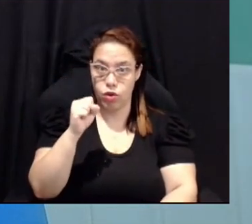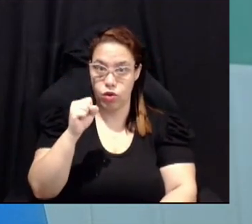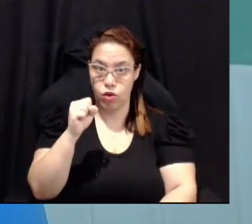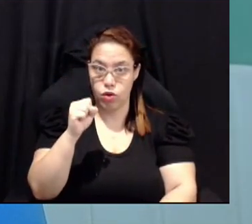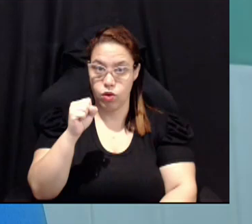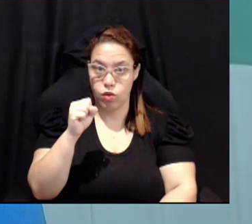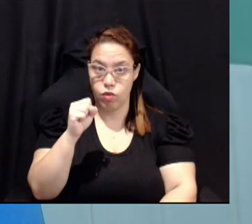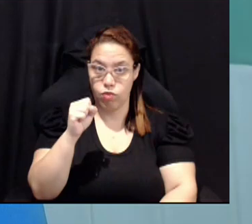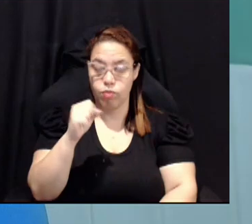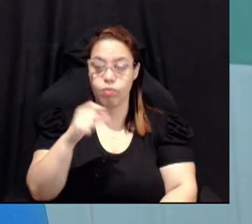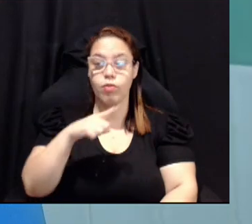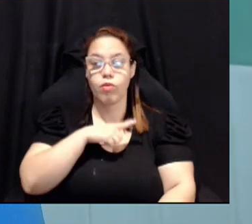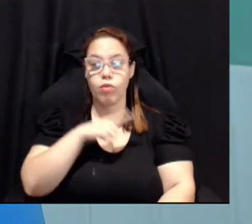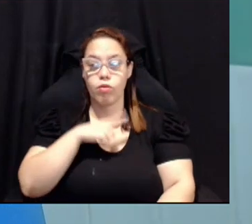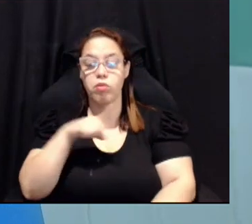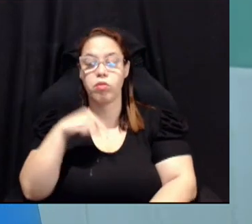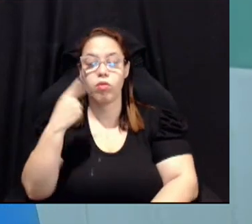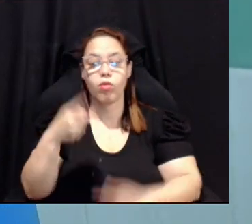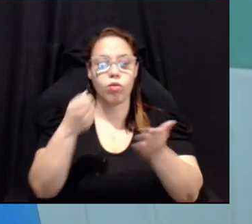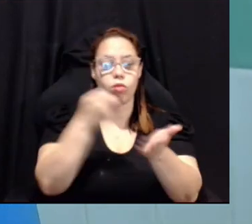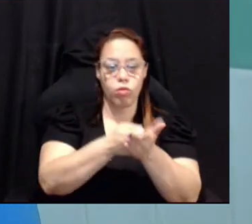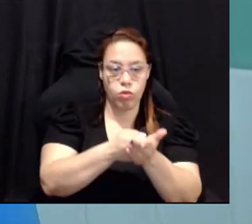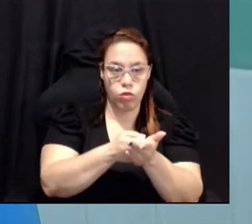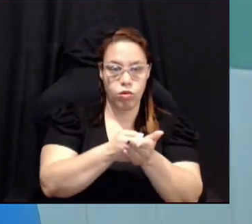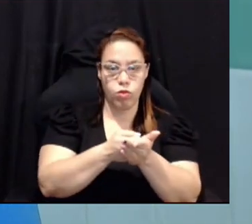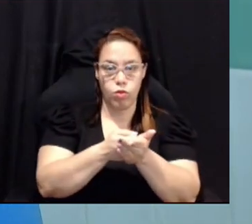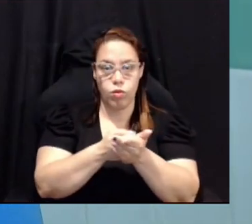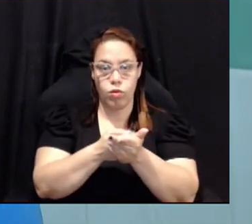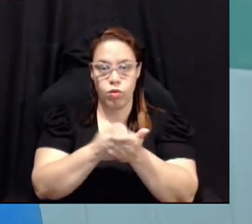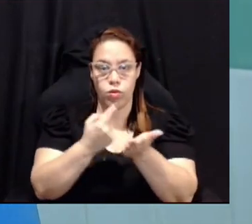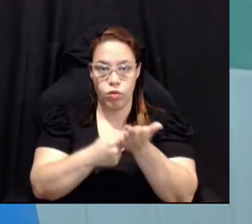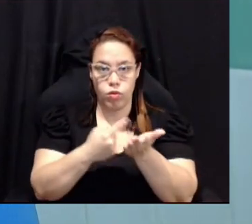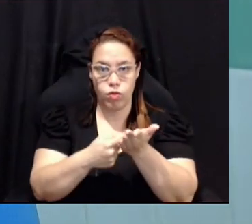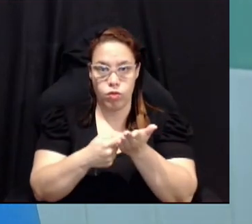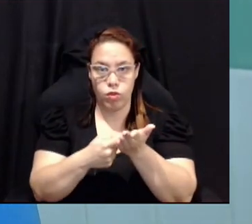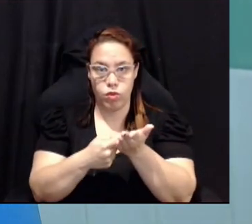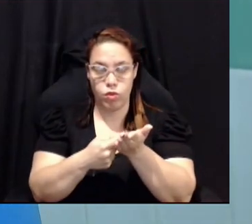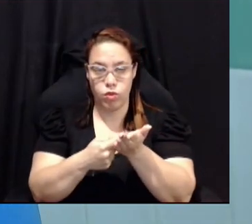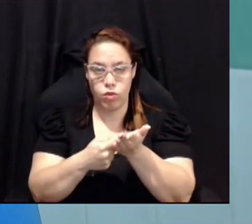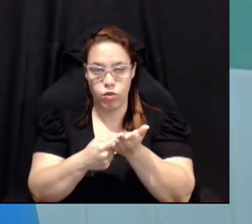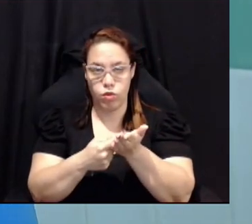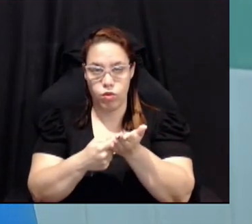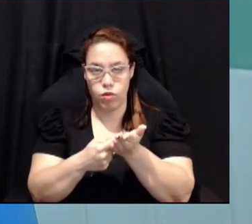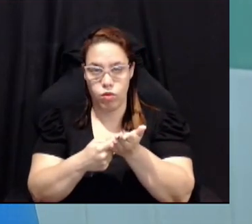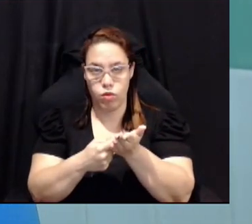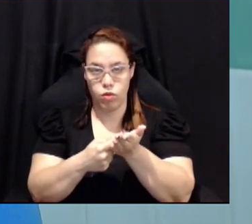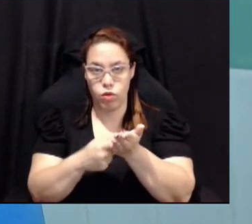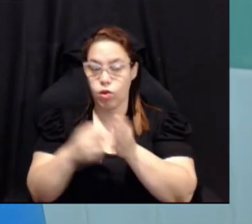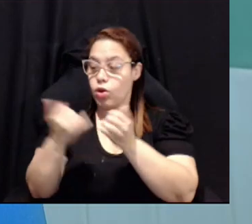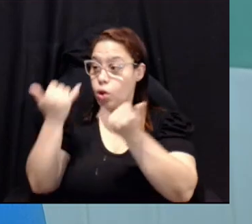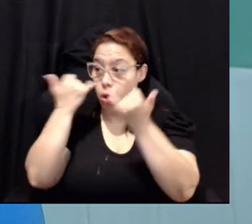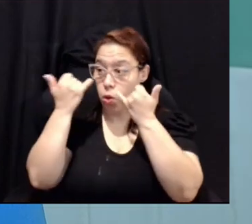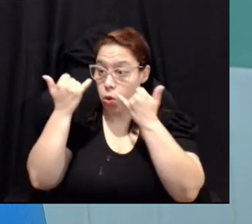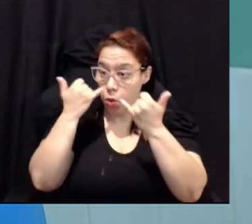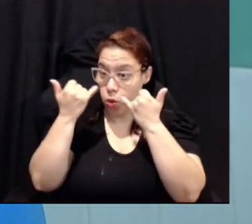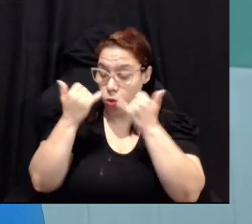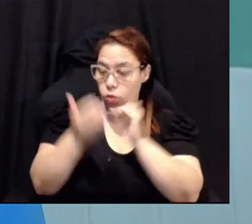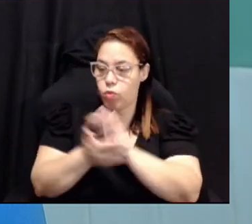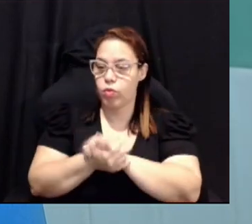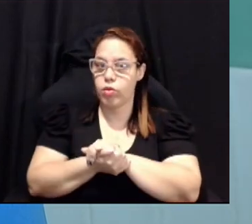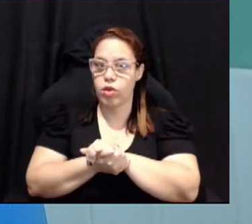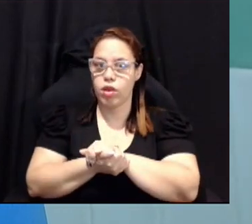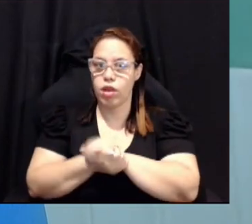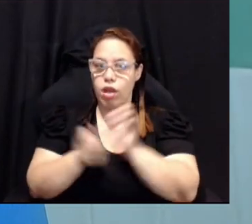também outras obrigações além dessa. A gente não pode ficar só fixo a esse tipo de informação. A gente tem que também se atentar